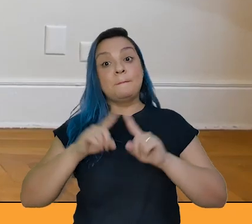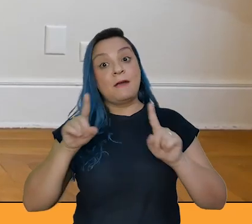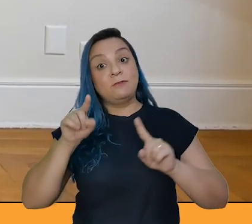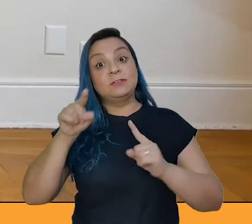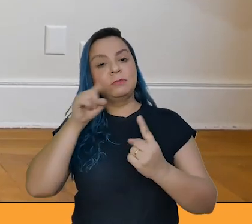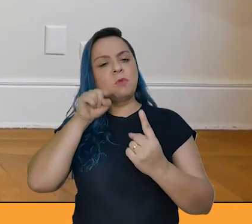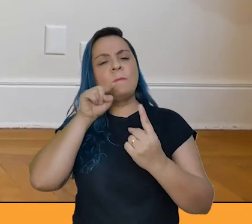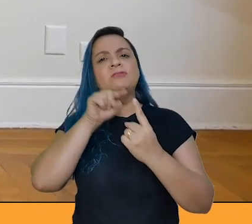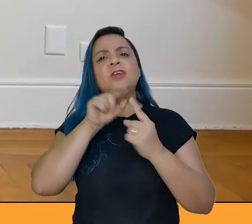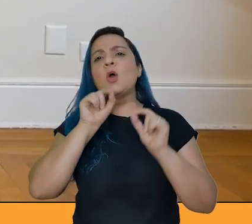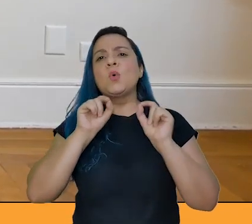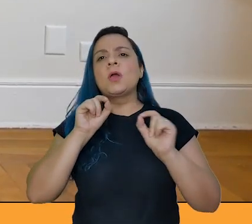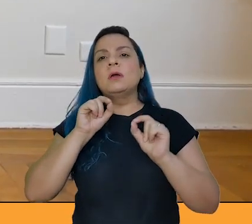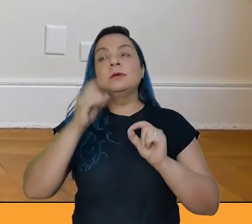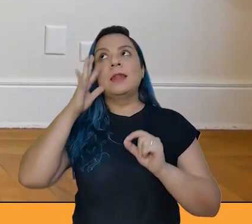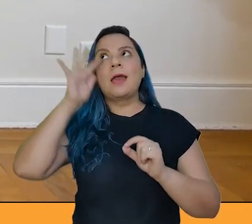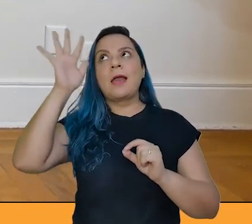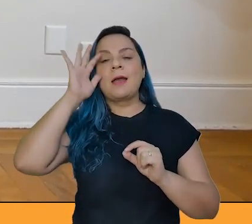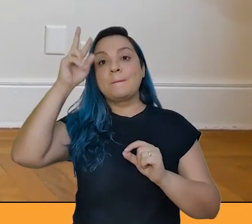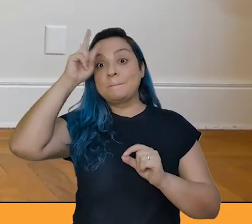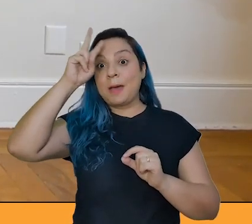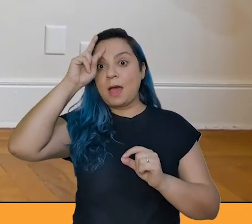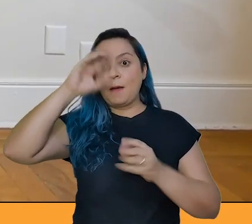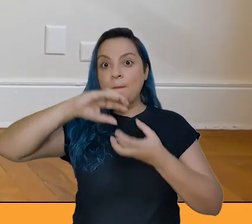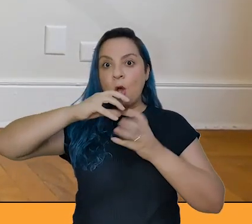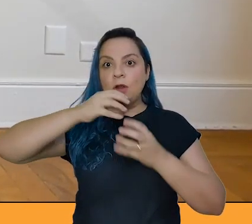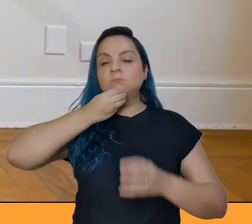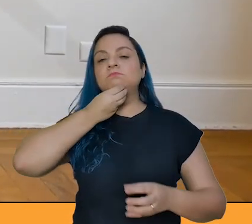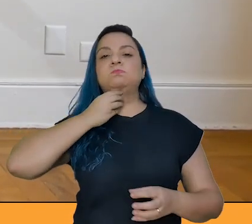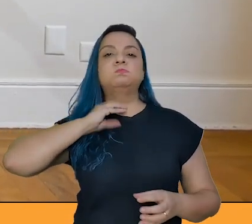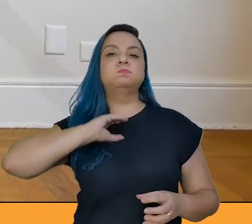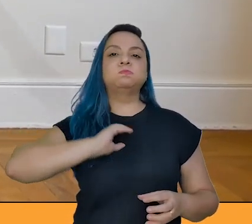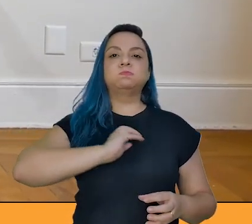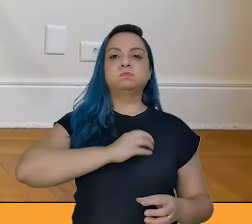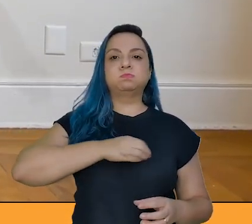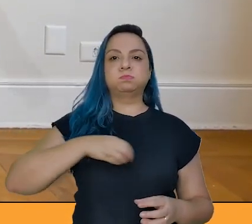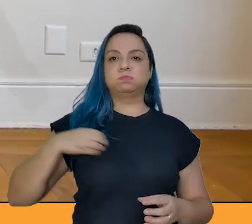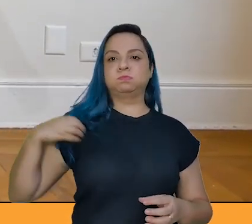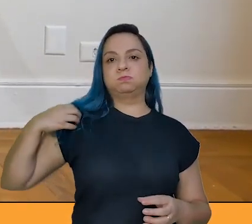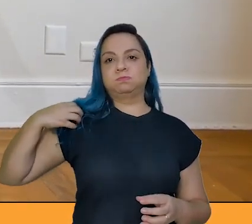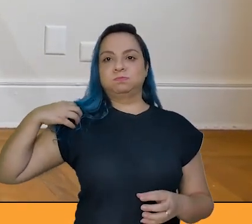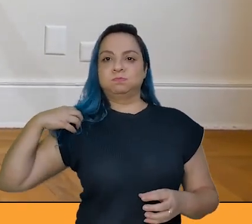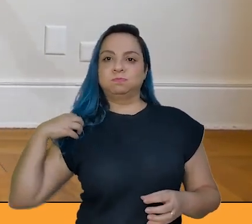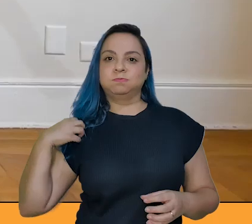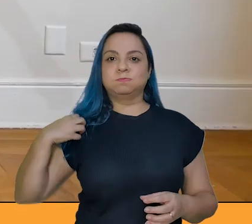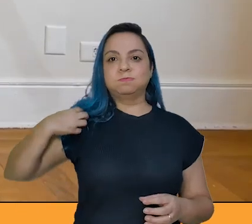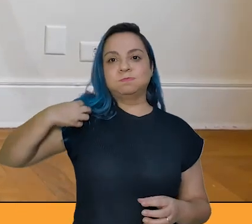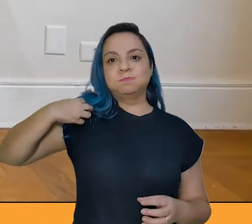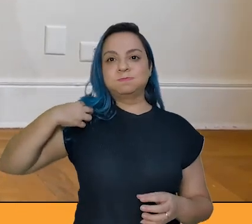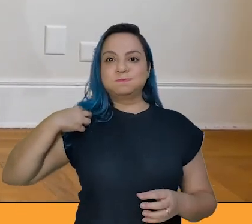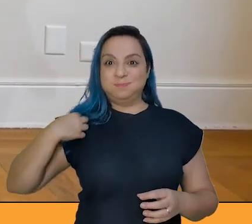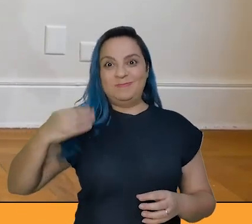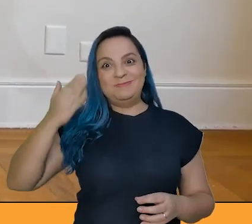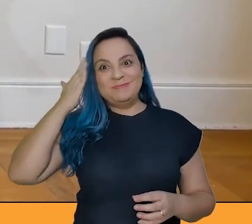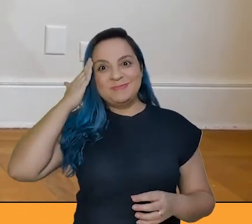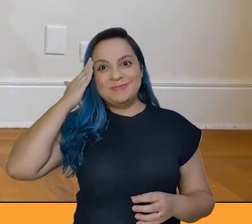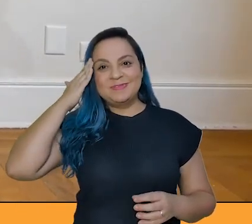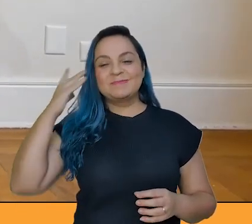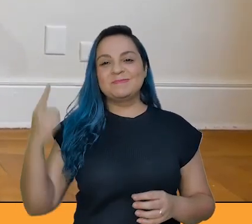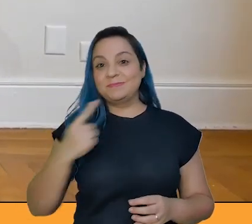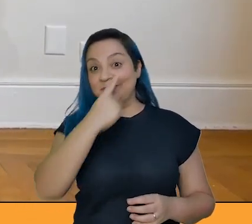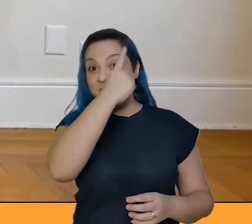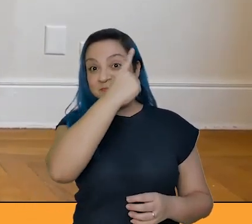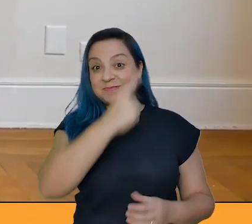objetivo, que é onde a bolinha tá. Ela vai pro meu ombro. Faz movimentos com o ombro